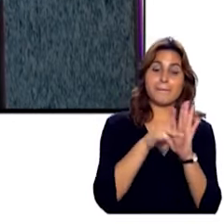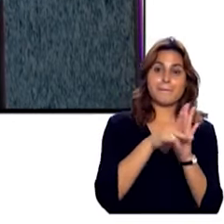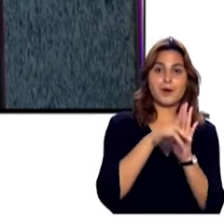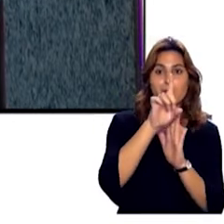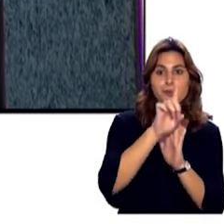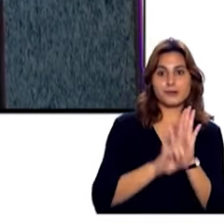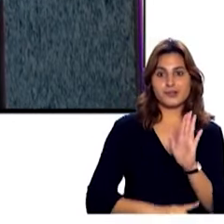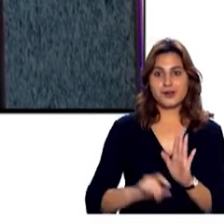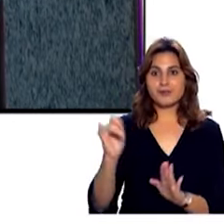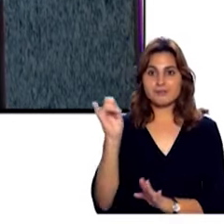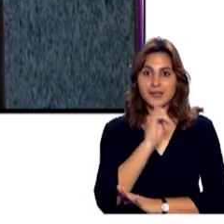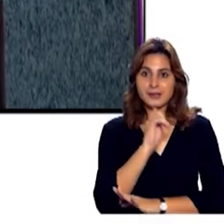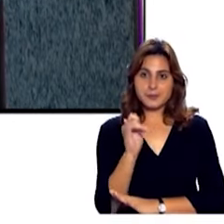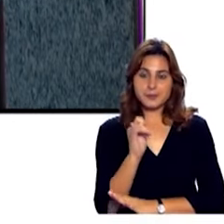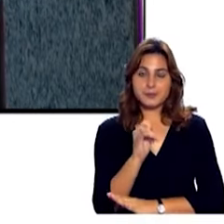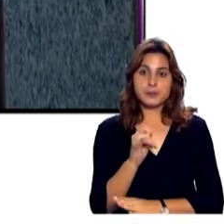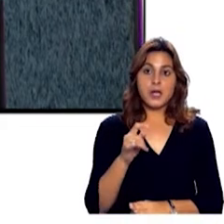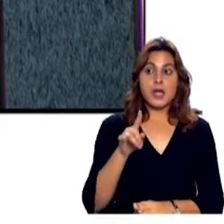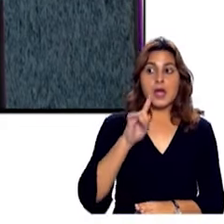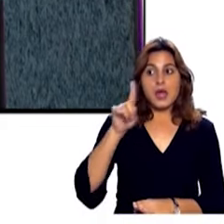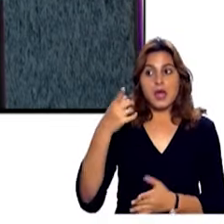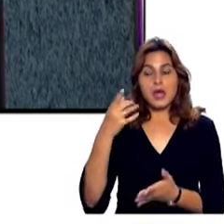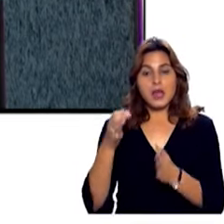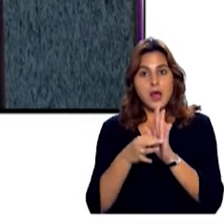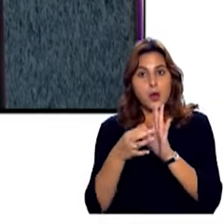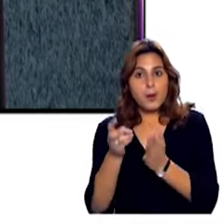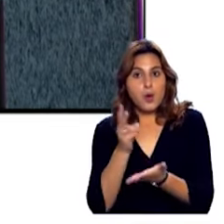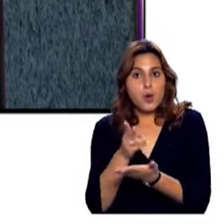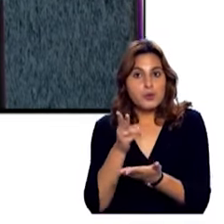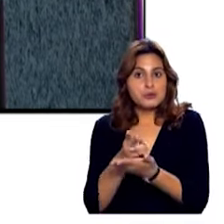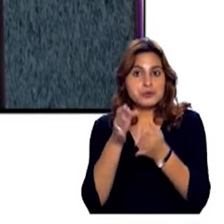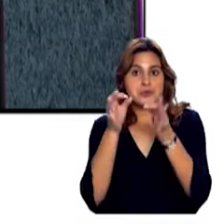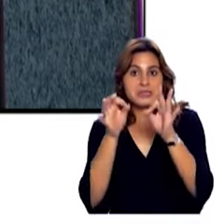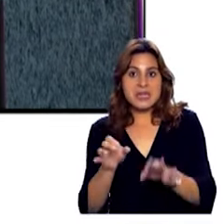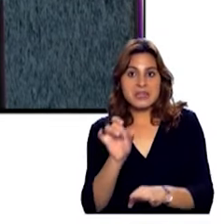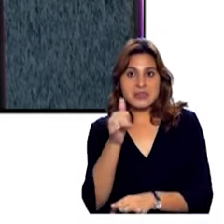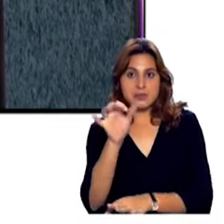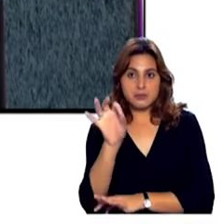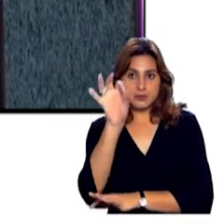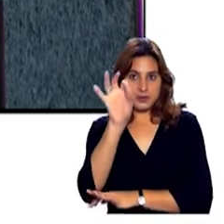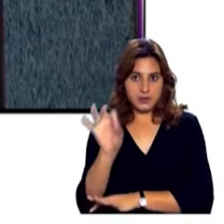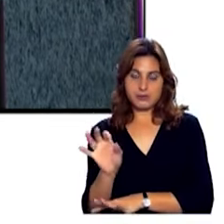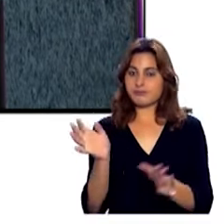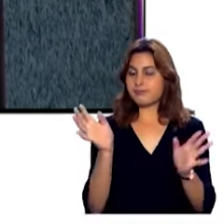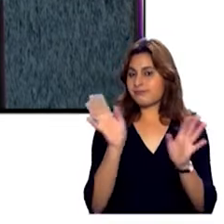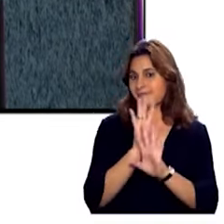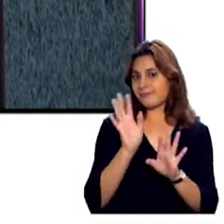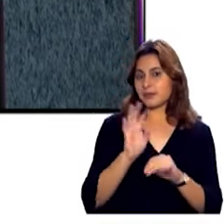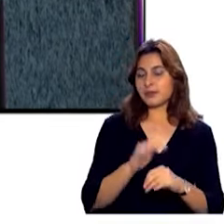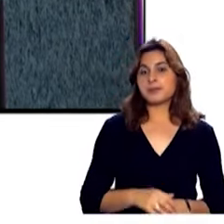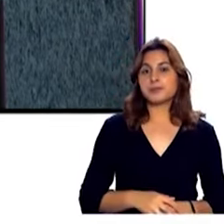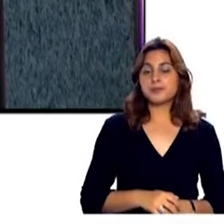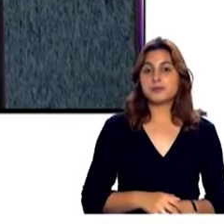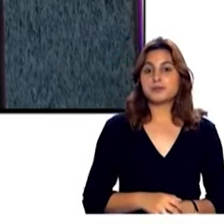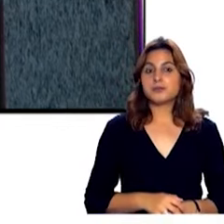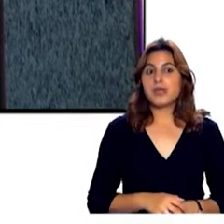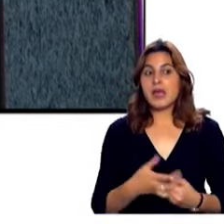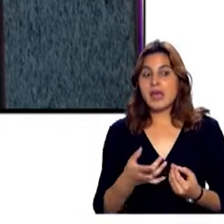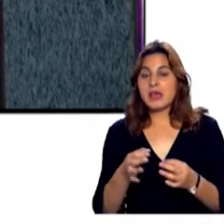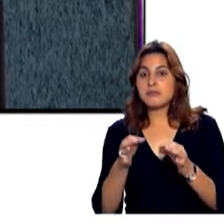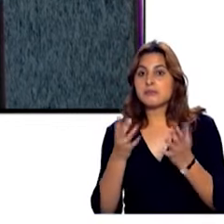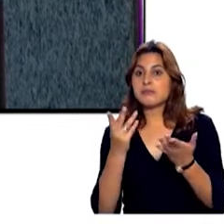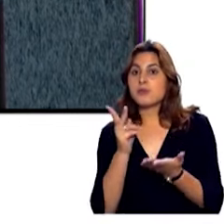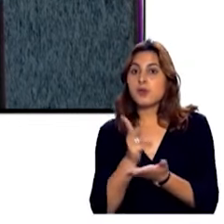embora esse argumento não tenha prevalecido de forma absoluta não importa aqui se ele prevaleceu ou não o que